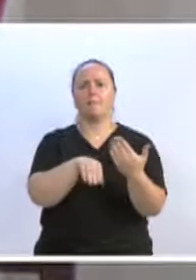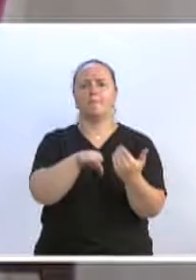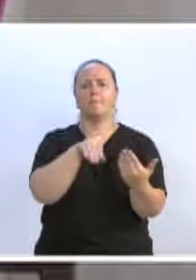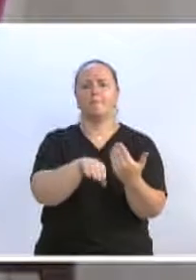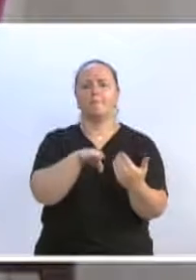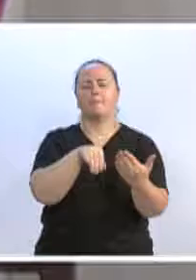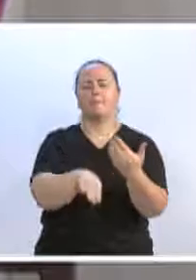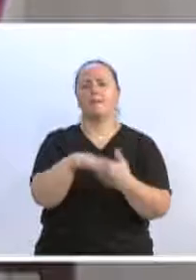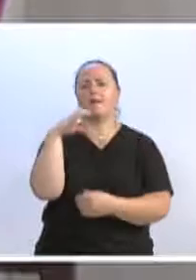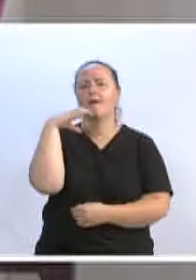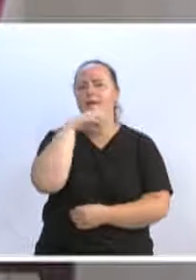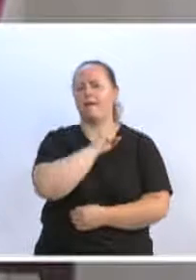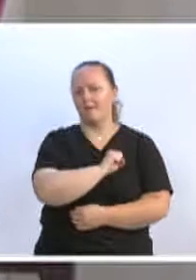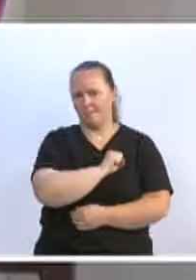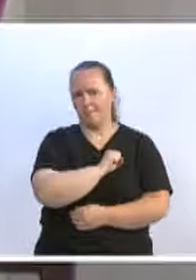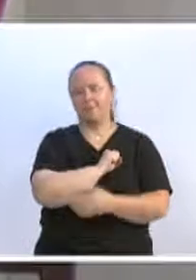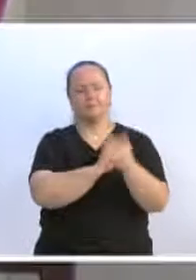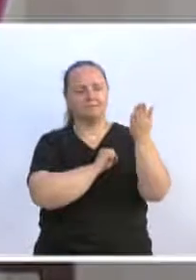vereador